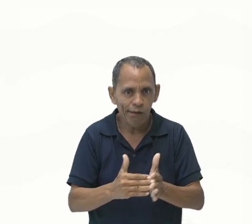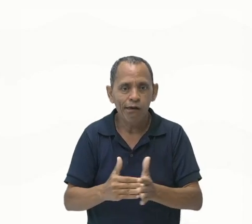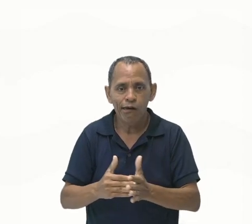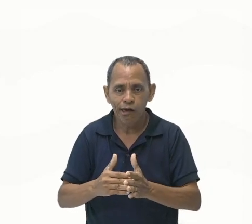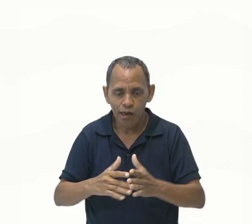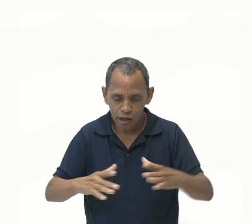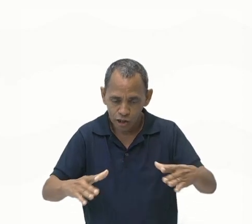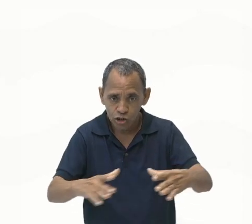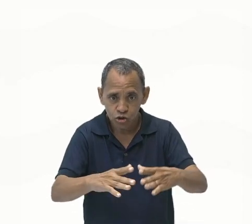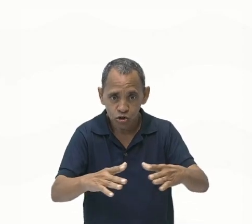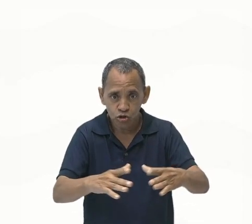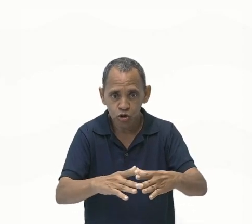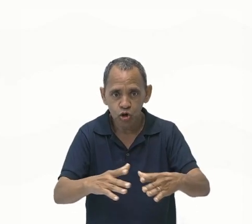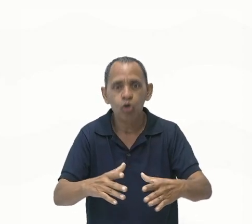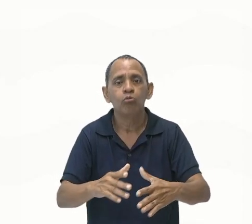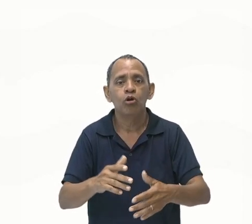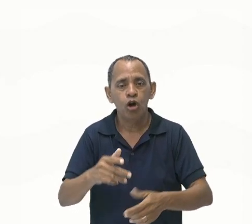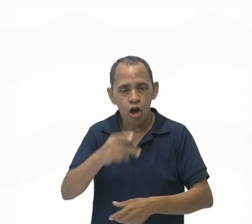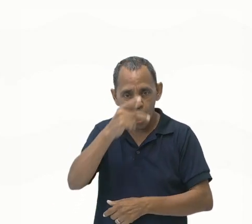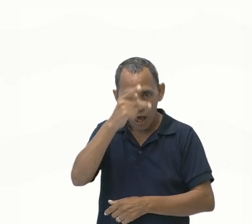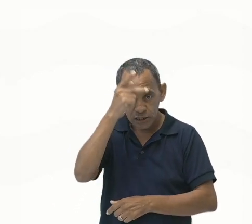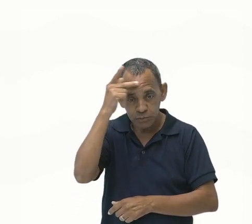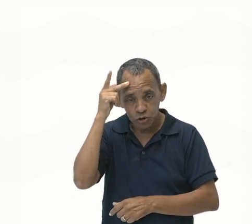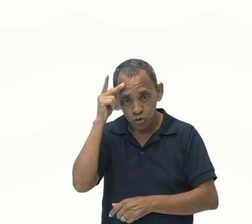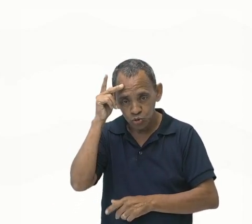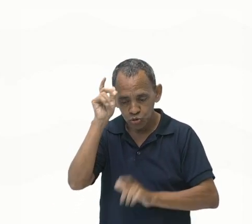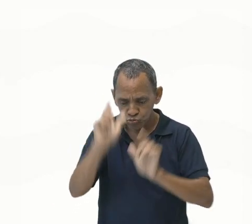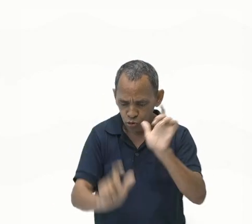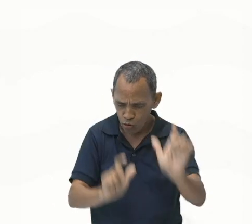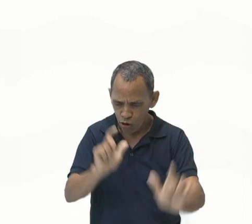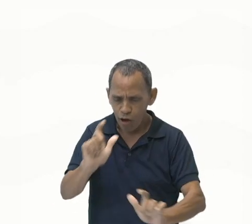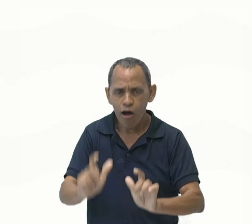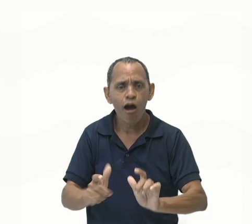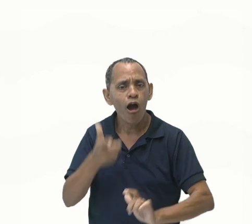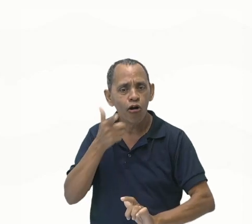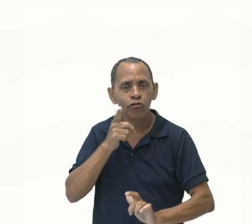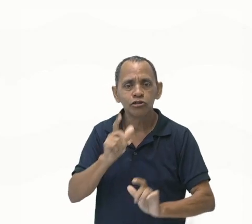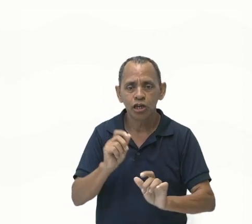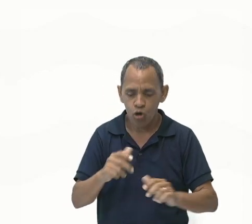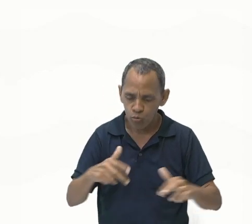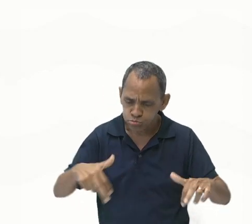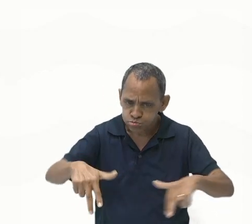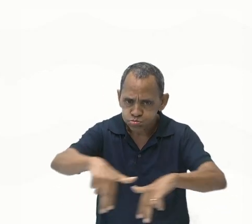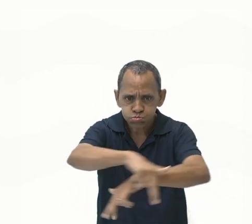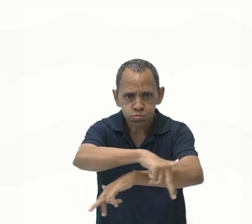especial, e também de mobilidade da população. A população consegue se